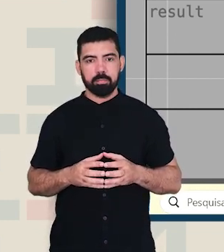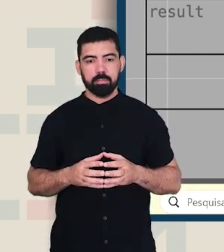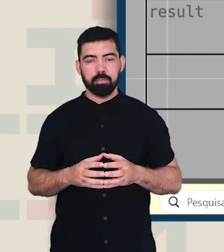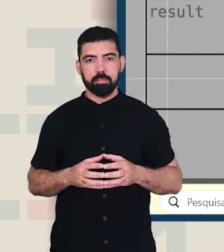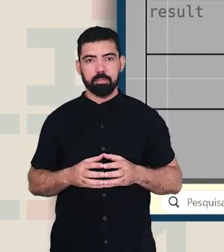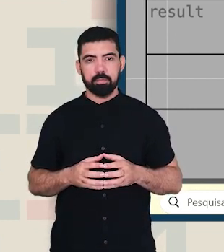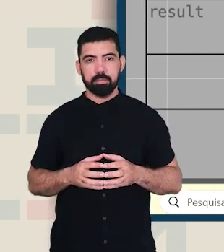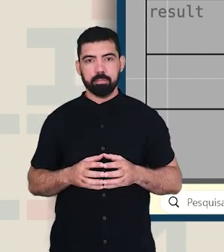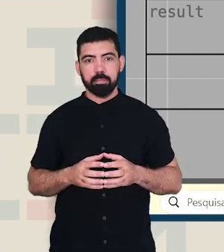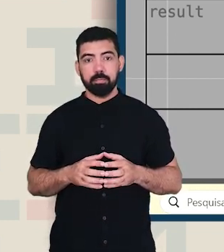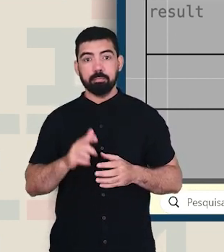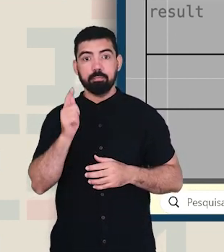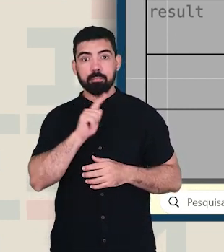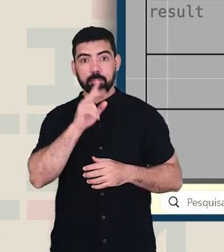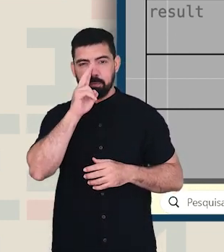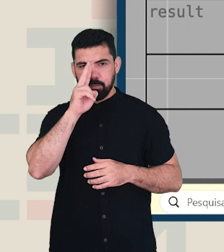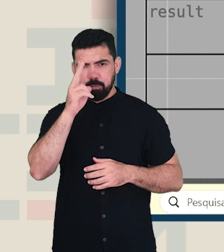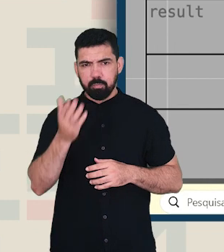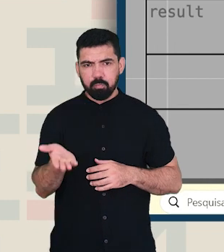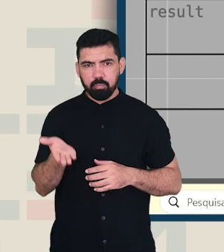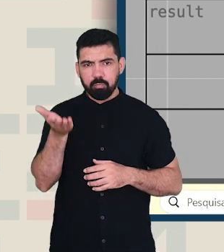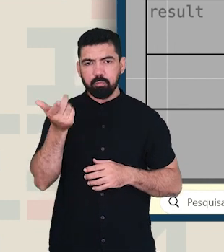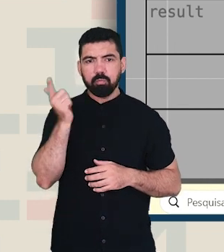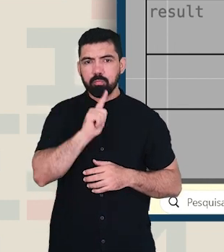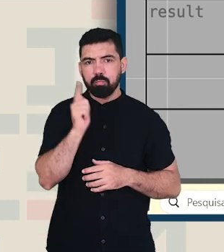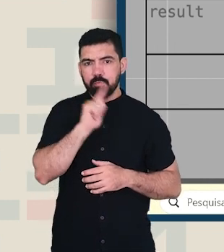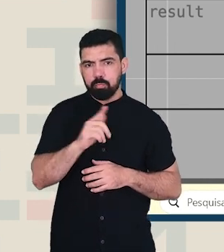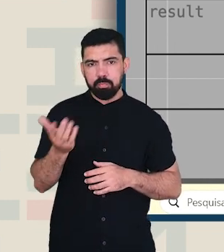E aí vai ganhando